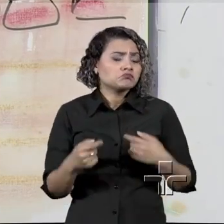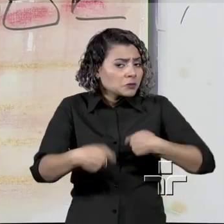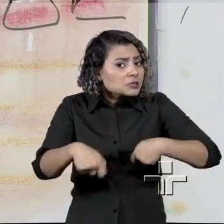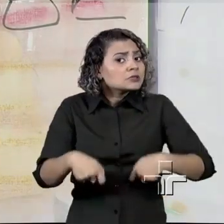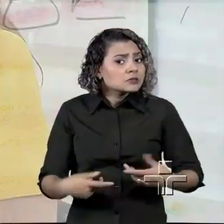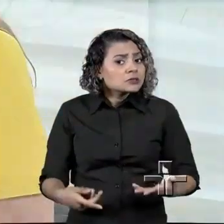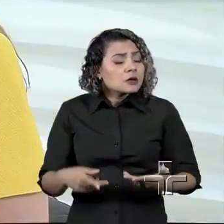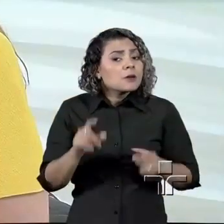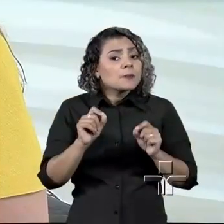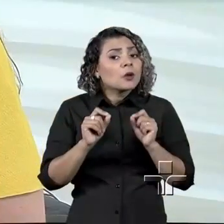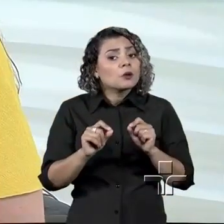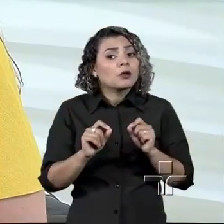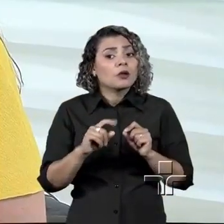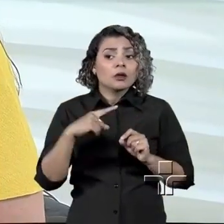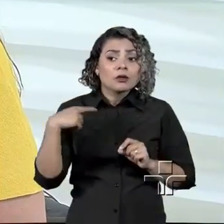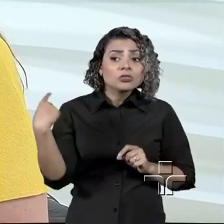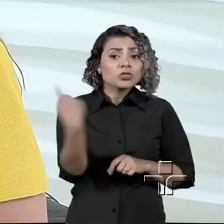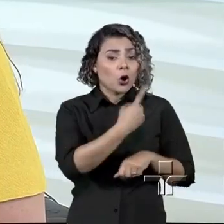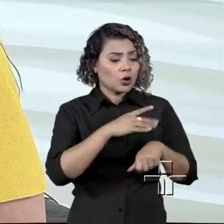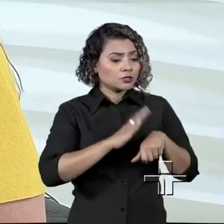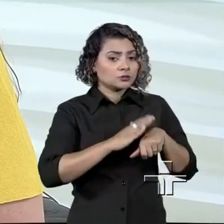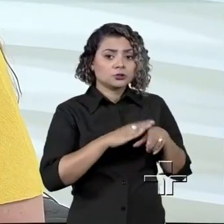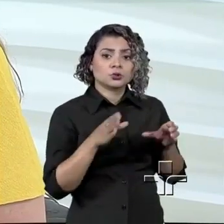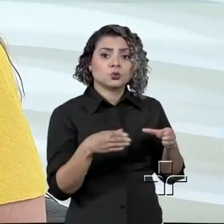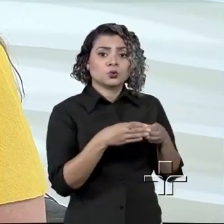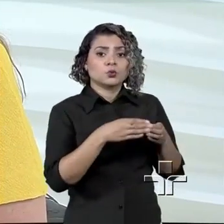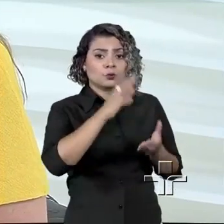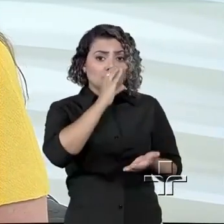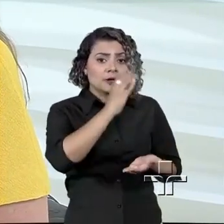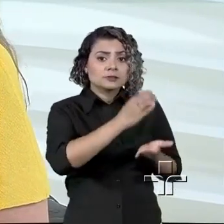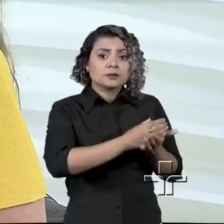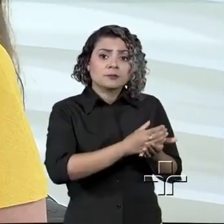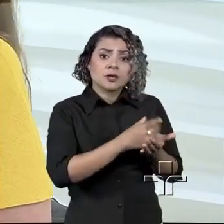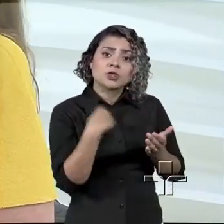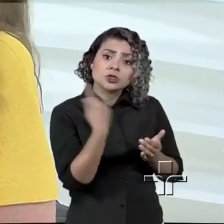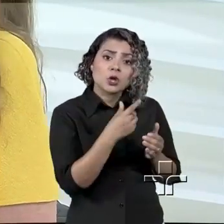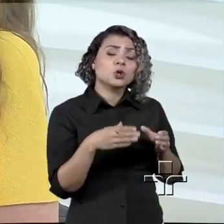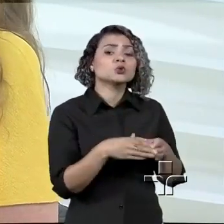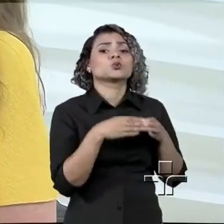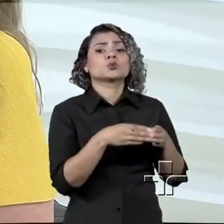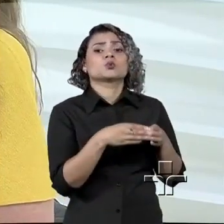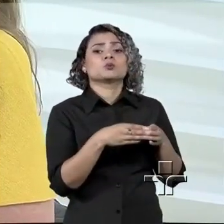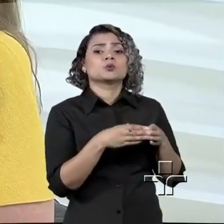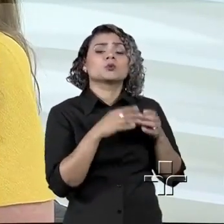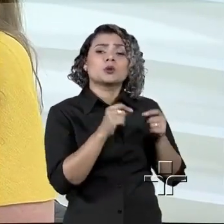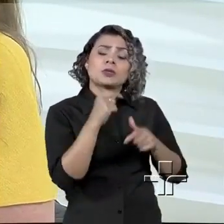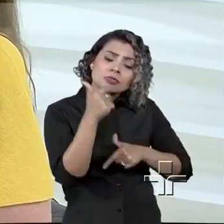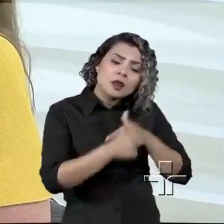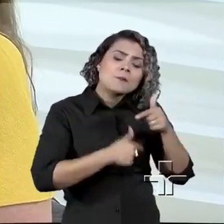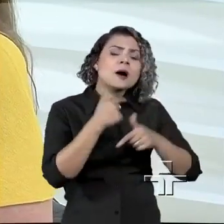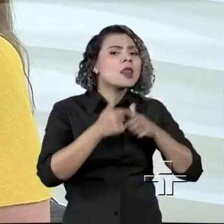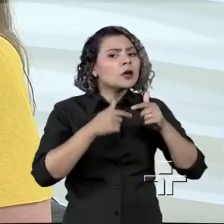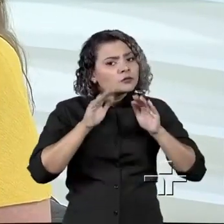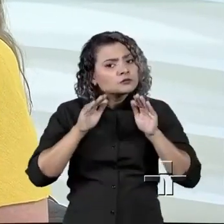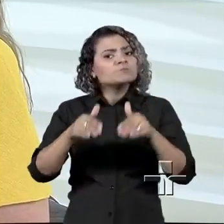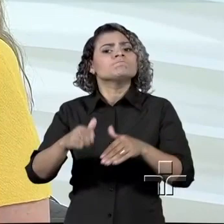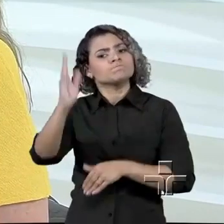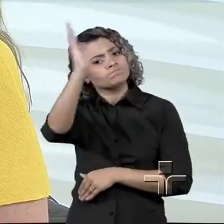que fôssemos mesmo um grupo trabalhando em prol do Brasil e